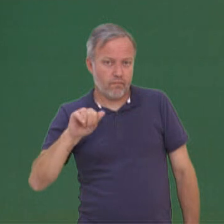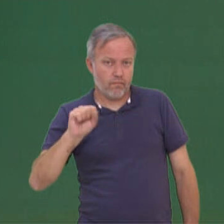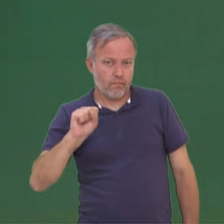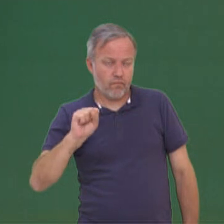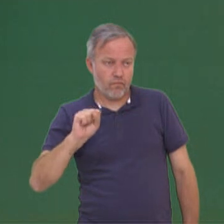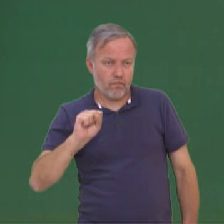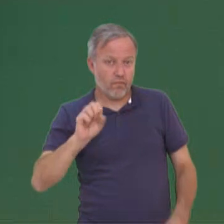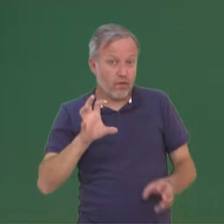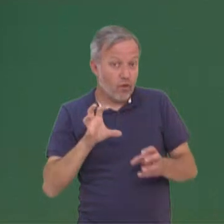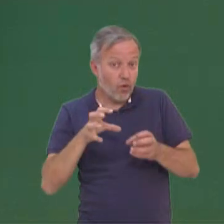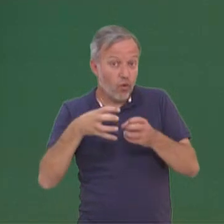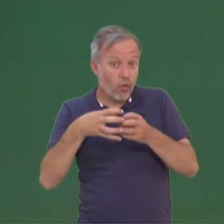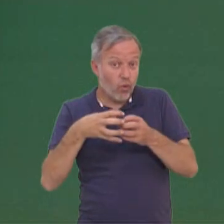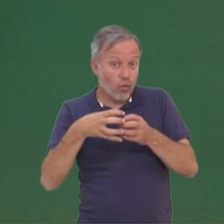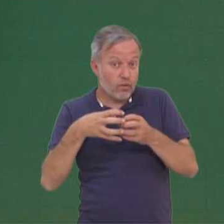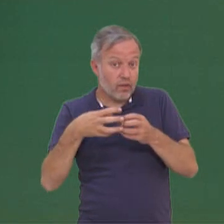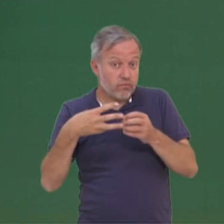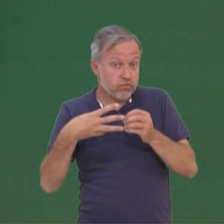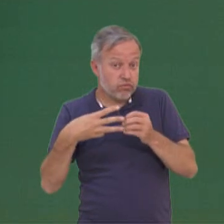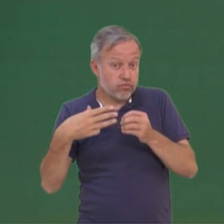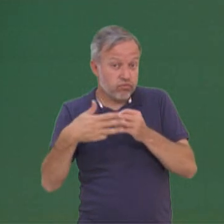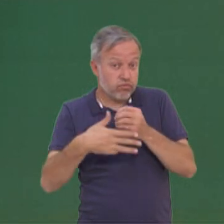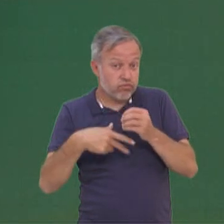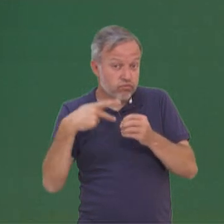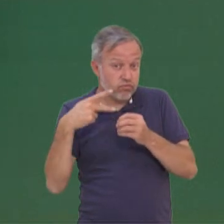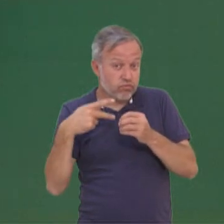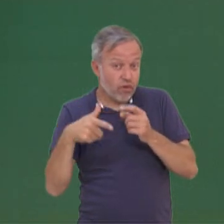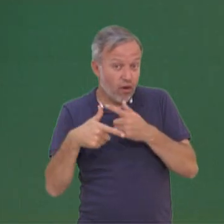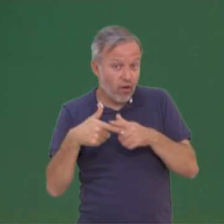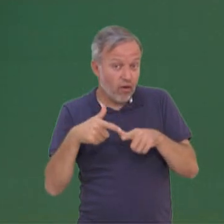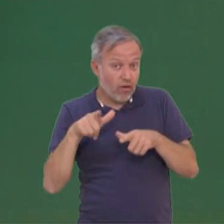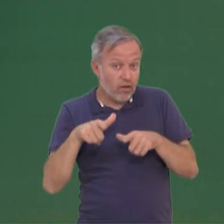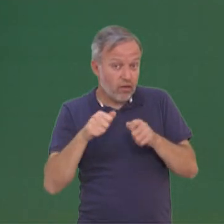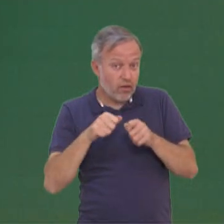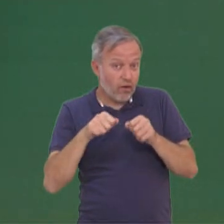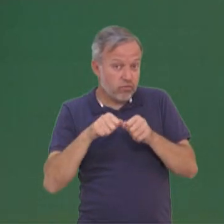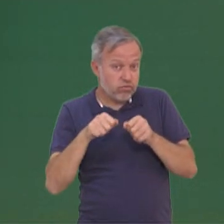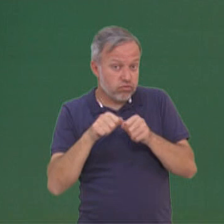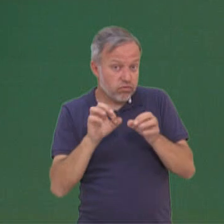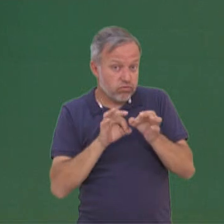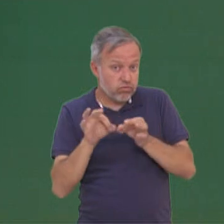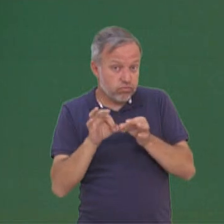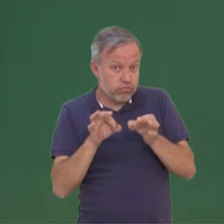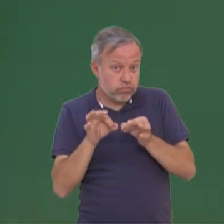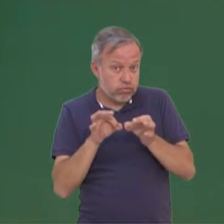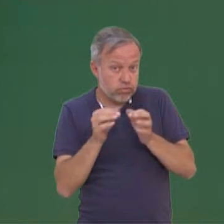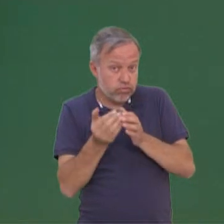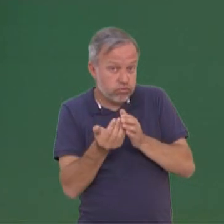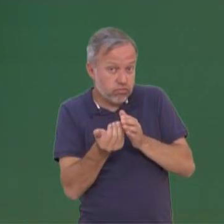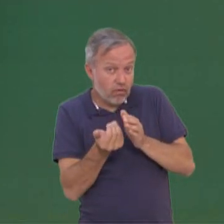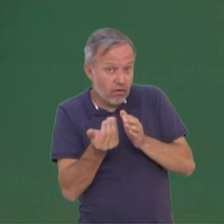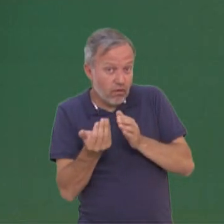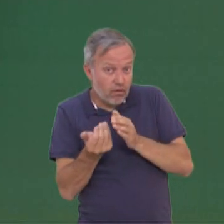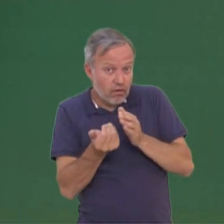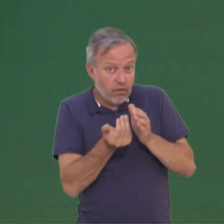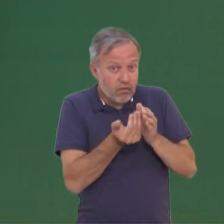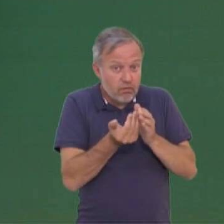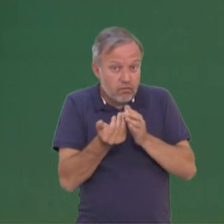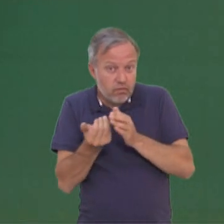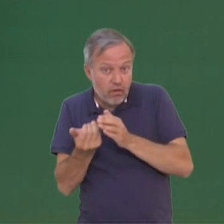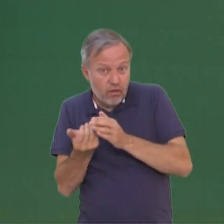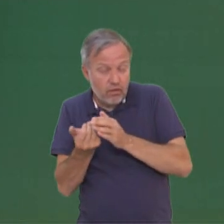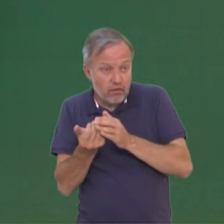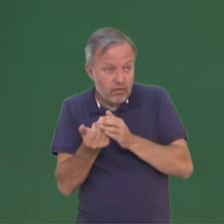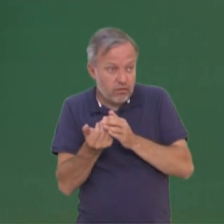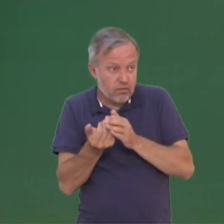da célula infectada e passar a comandar a síntese de proteínas dessa, se elas fossem vírus. A